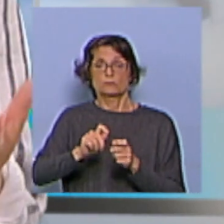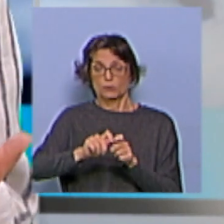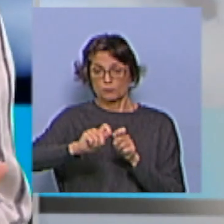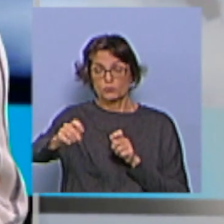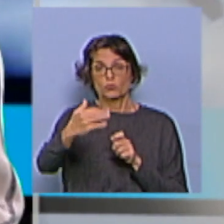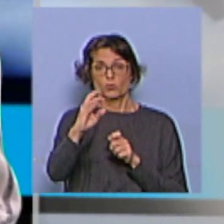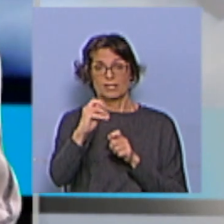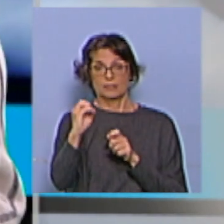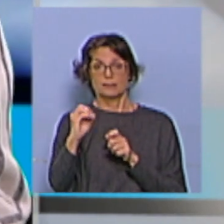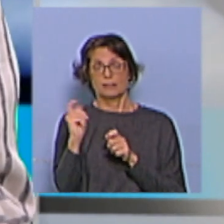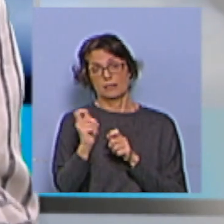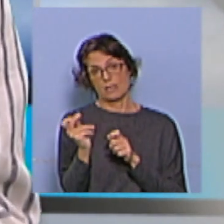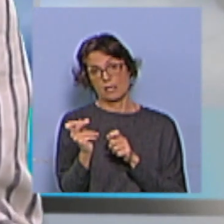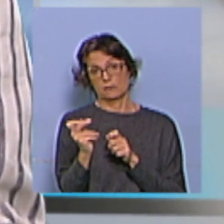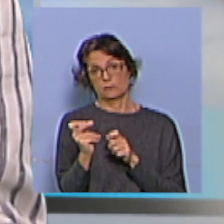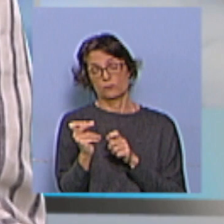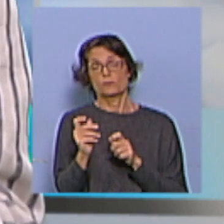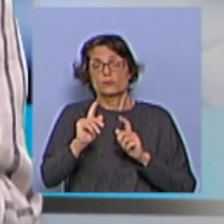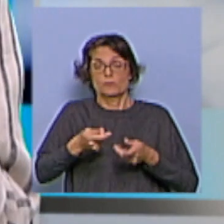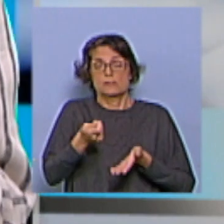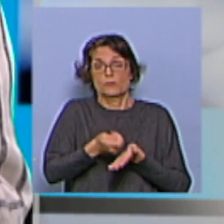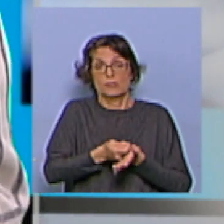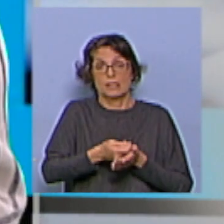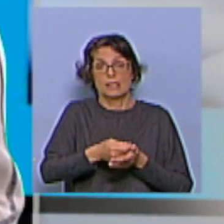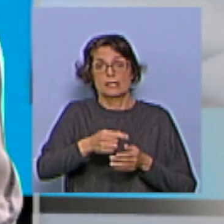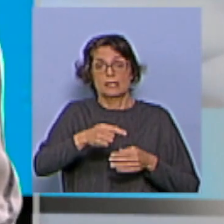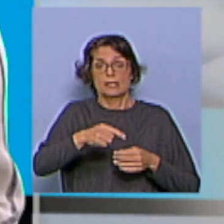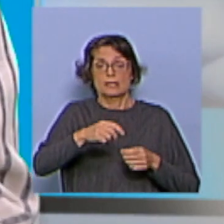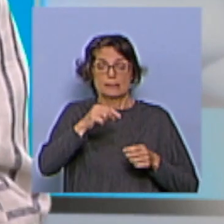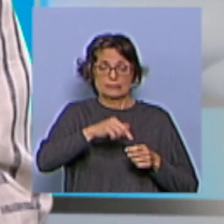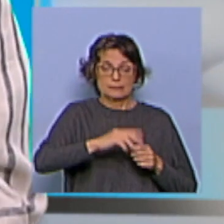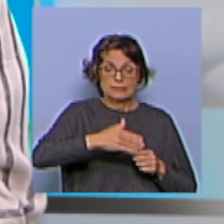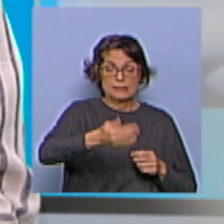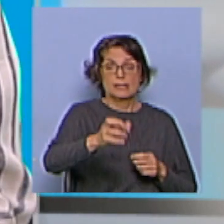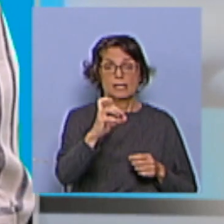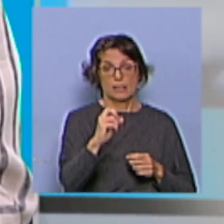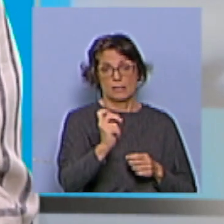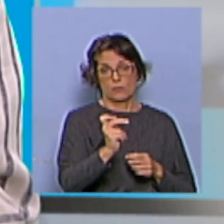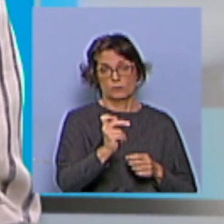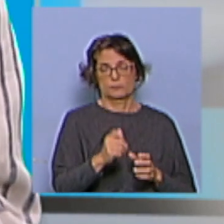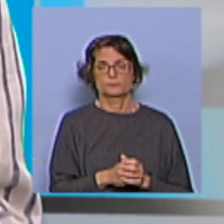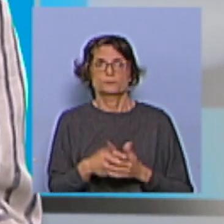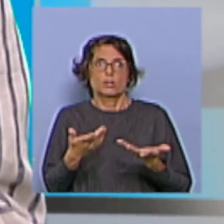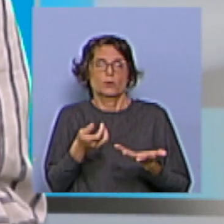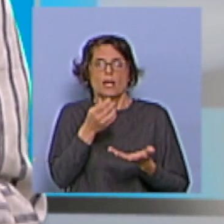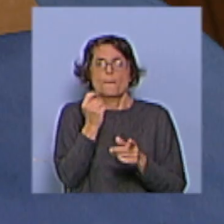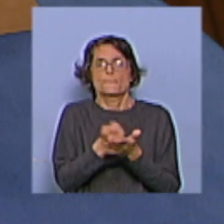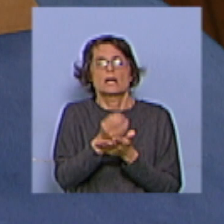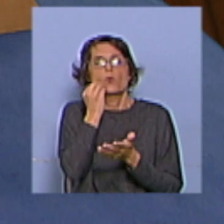o preço dessa dívida, ainda não sabemos como efetivamente a vamos pagar, se com novos impostos, provavelmente